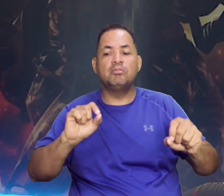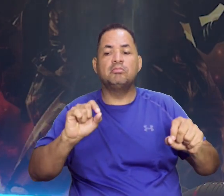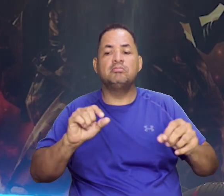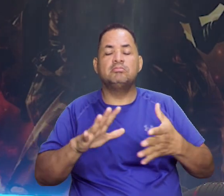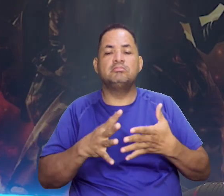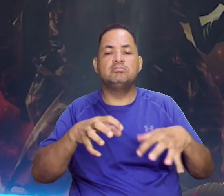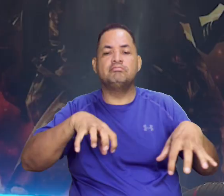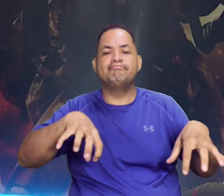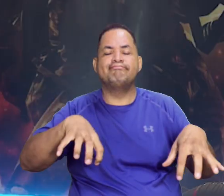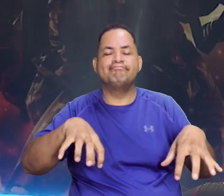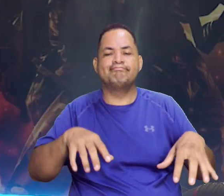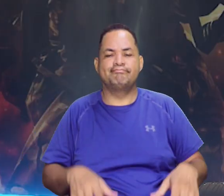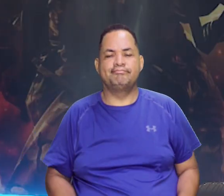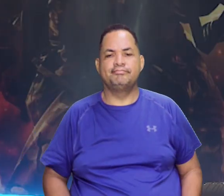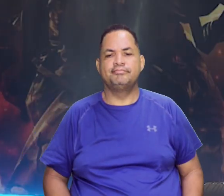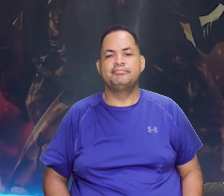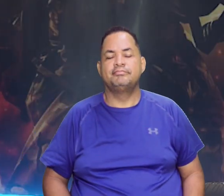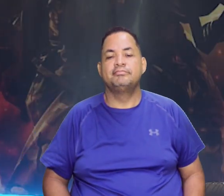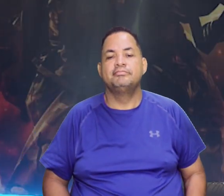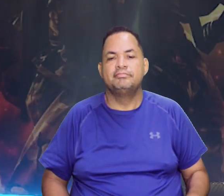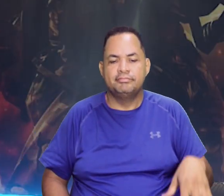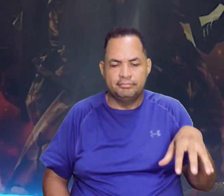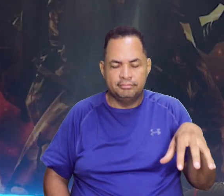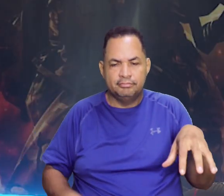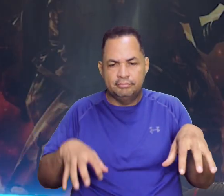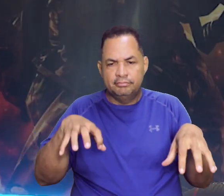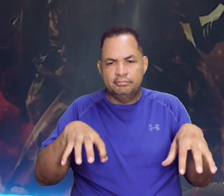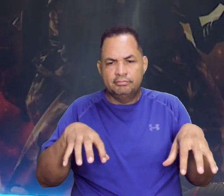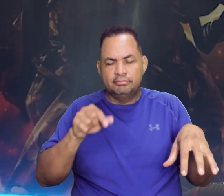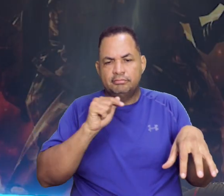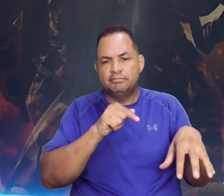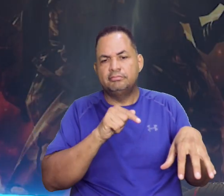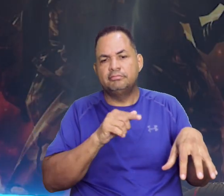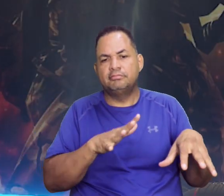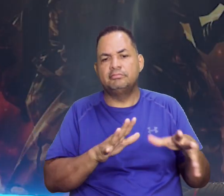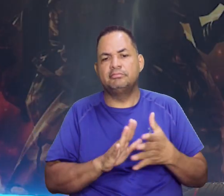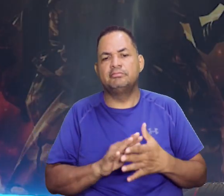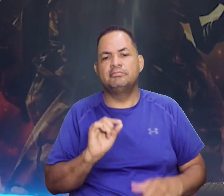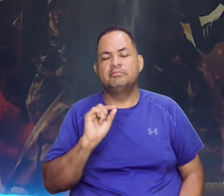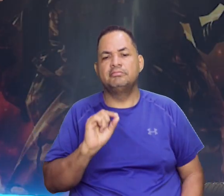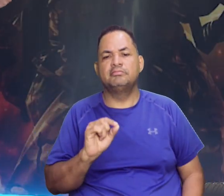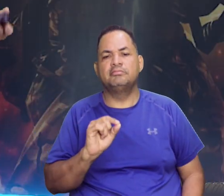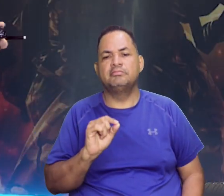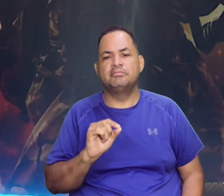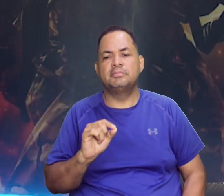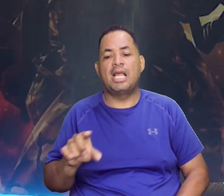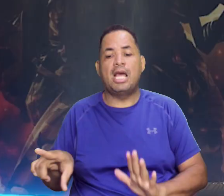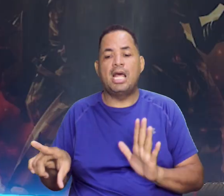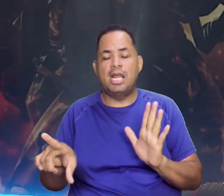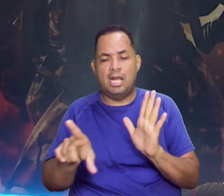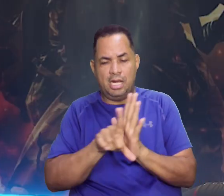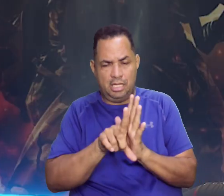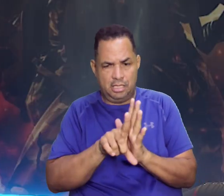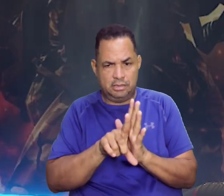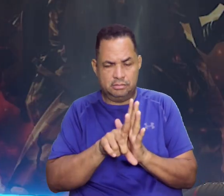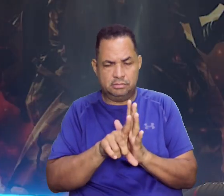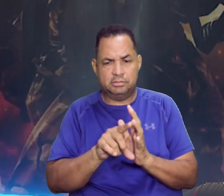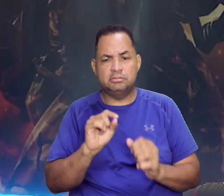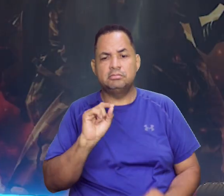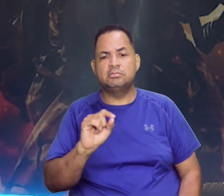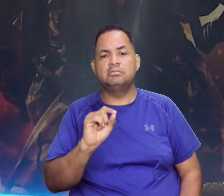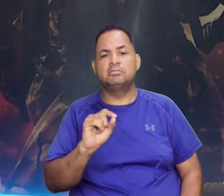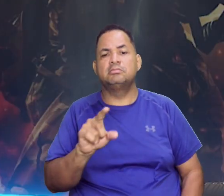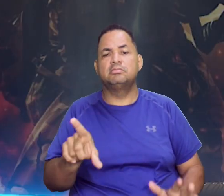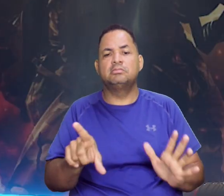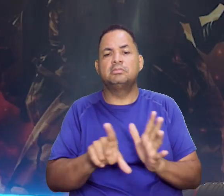separação é essa? Vamos lá. Primeira coisa, essa separação ela vai vir através de leis. Primeira lei que nós vamos ter é